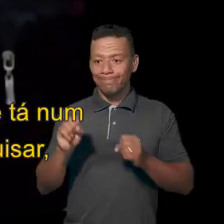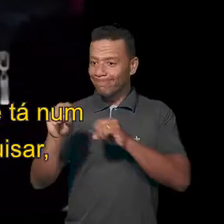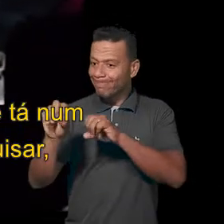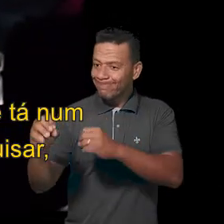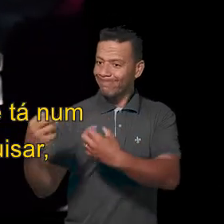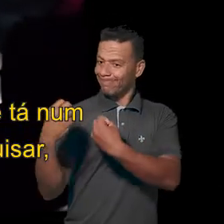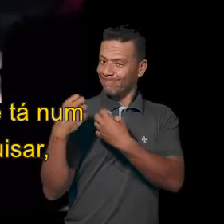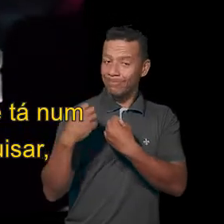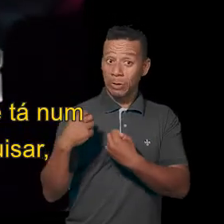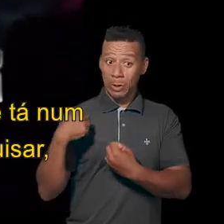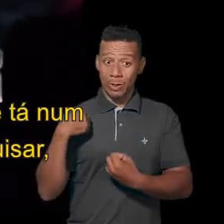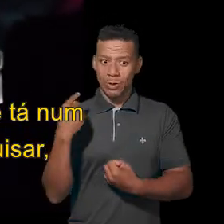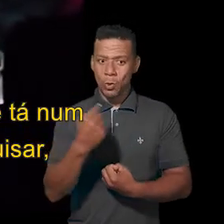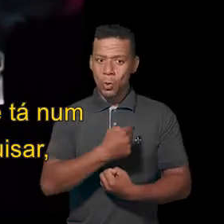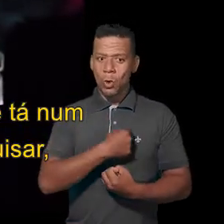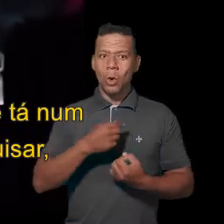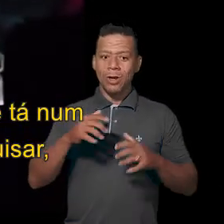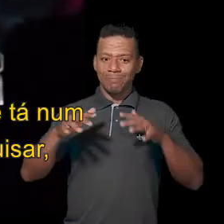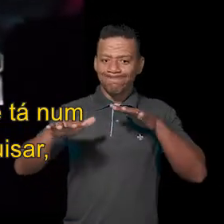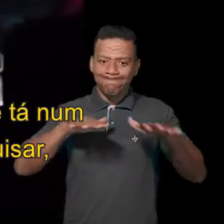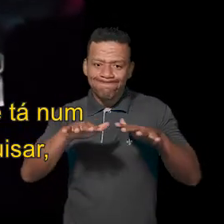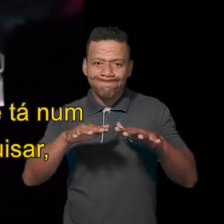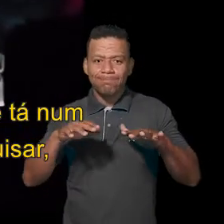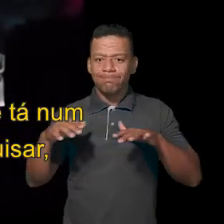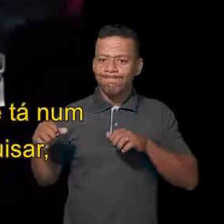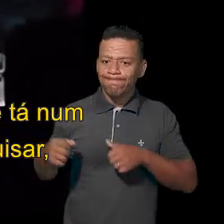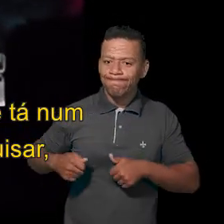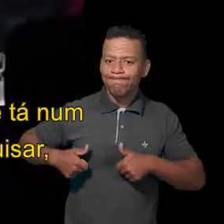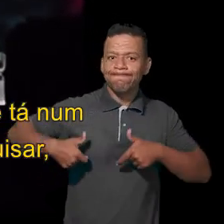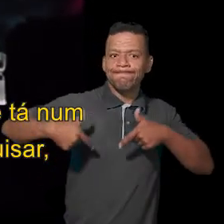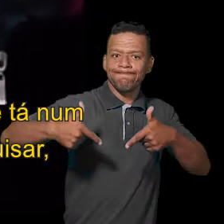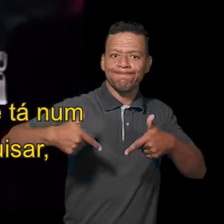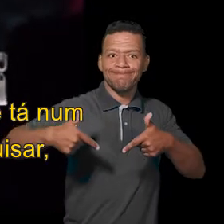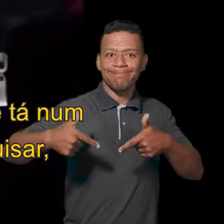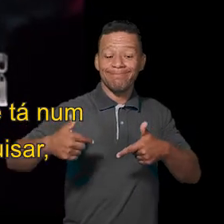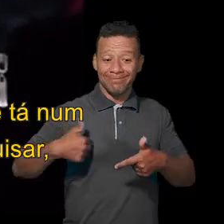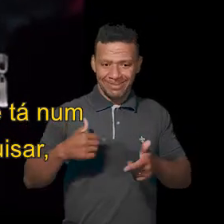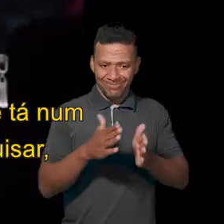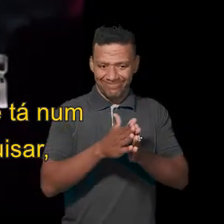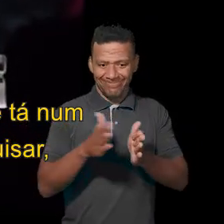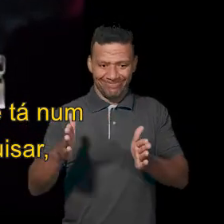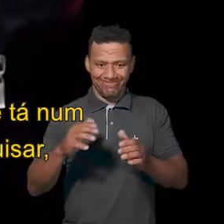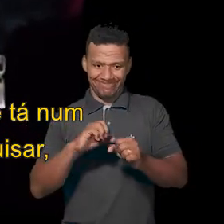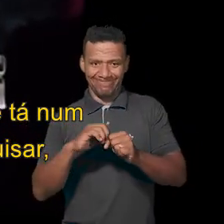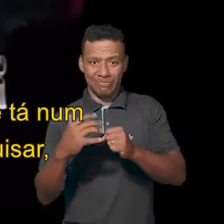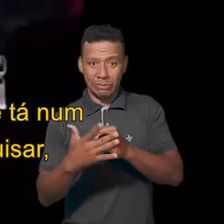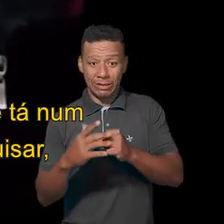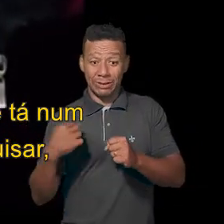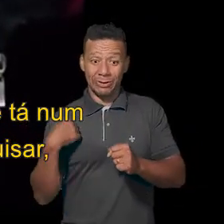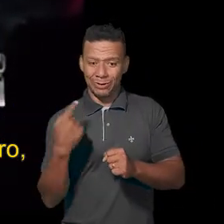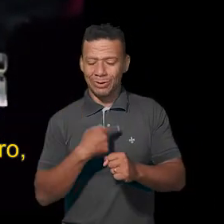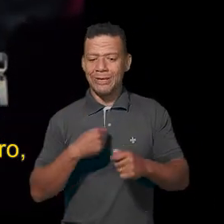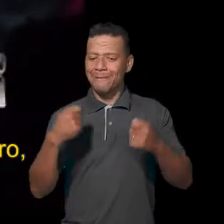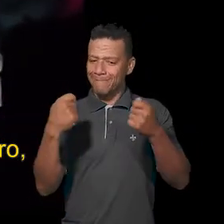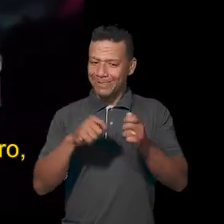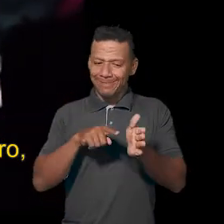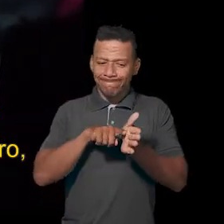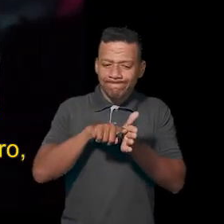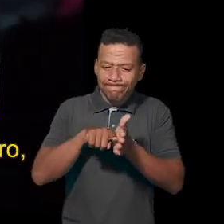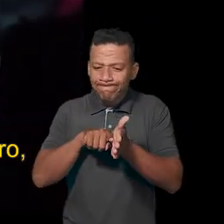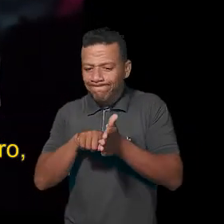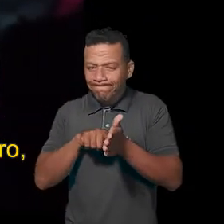faz também a gente mover, né? Faz a gente mover, porque a gente está num momento de pandemia, mas a gente precisa pesquisar. Então, a